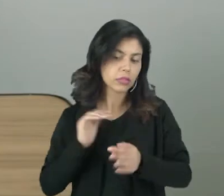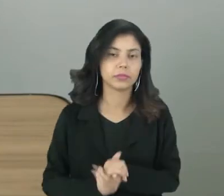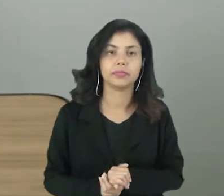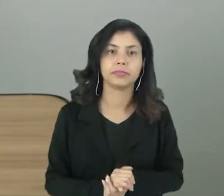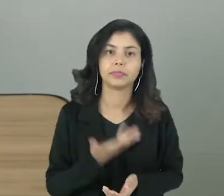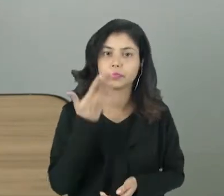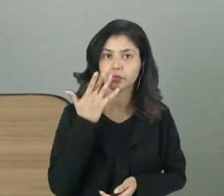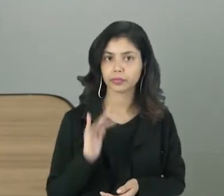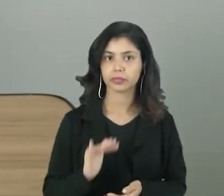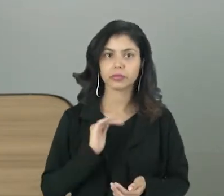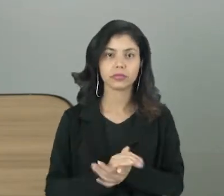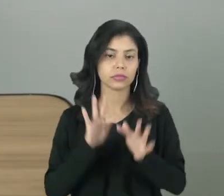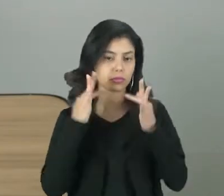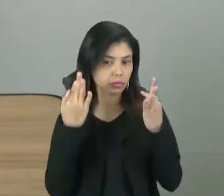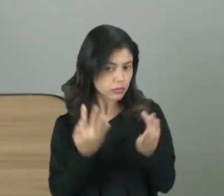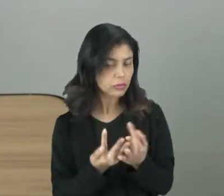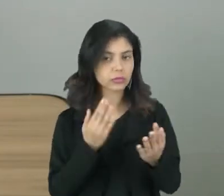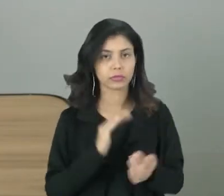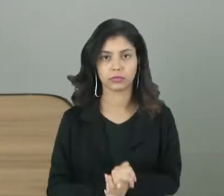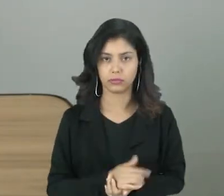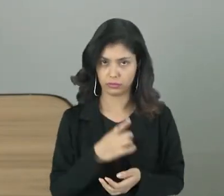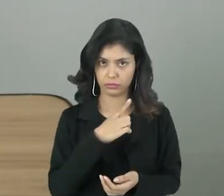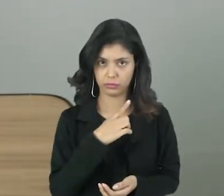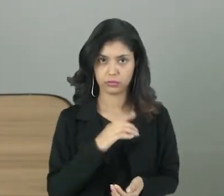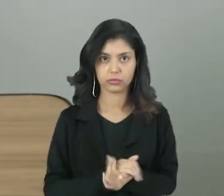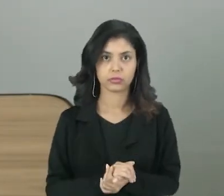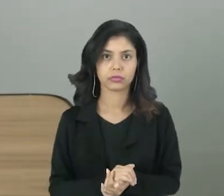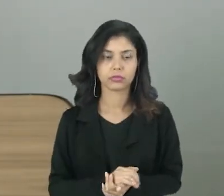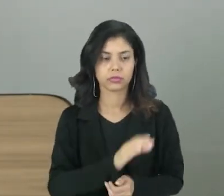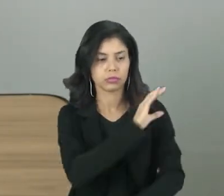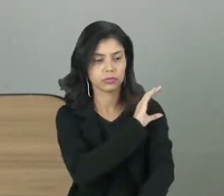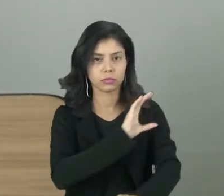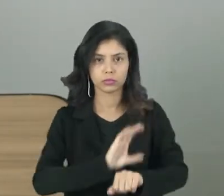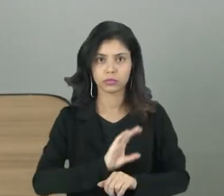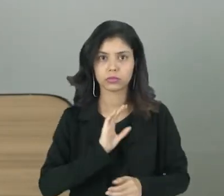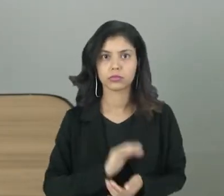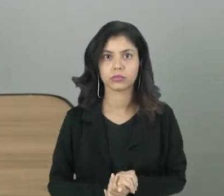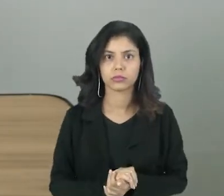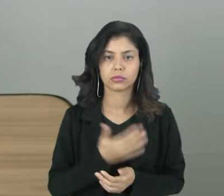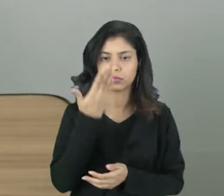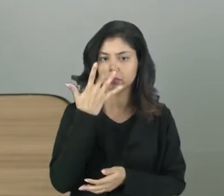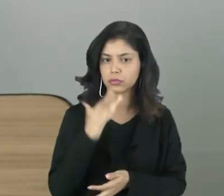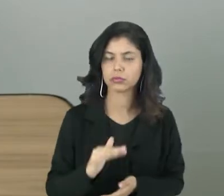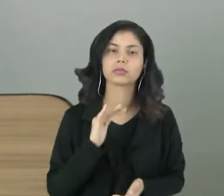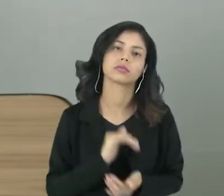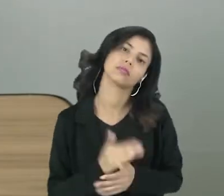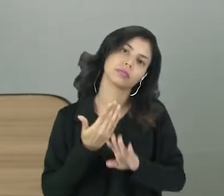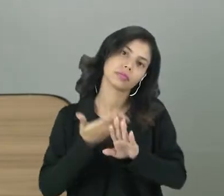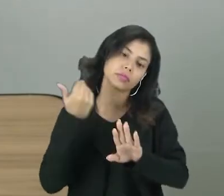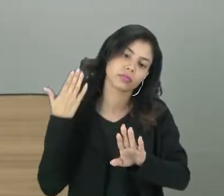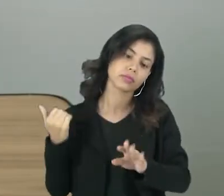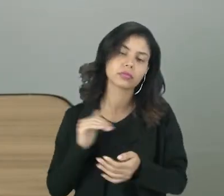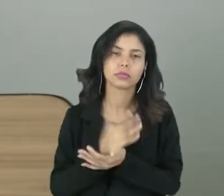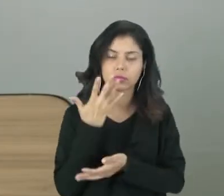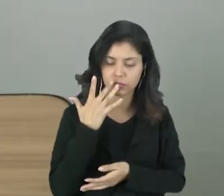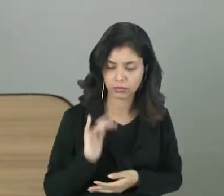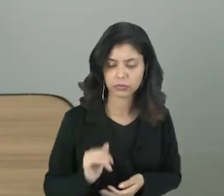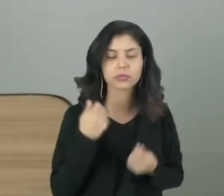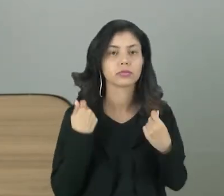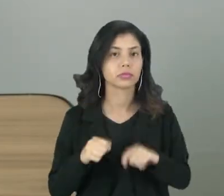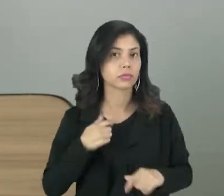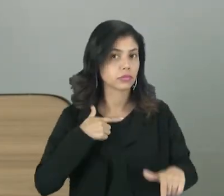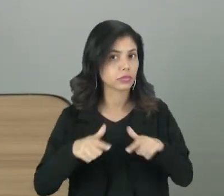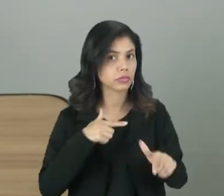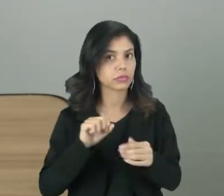as crianças das famílias ela tinha o cultura uma cultura em que as crianças desde pequenas Tinha que trabalhar